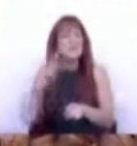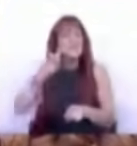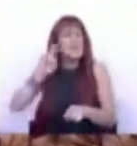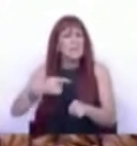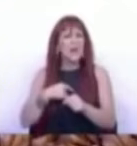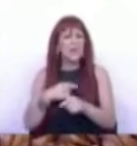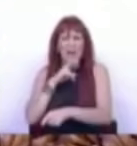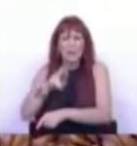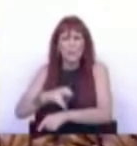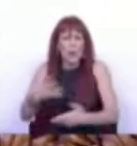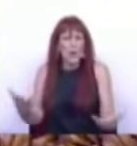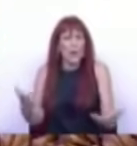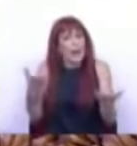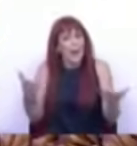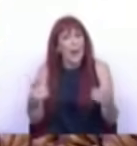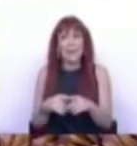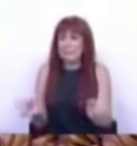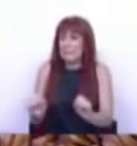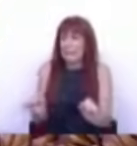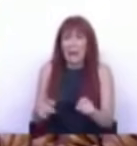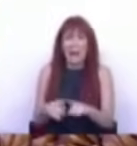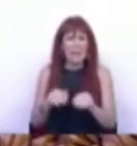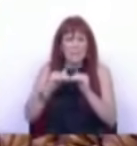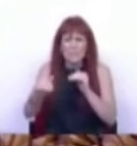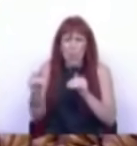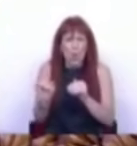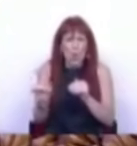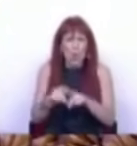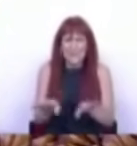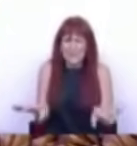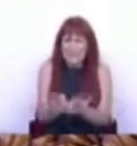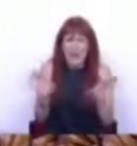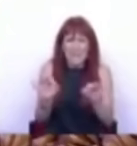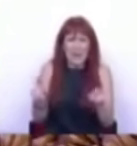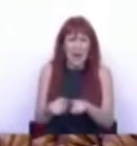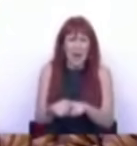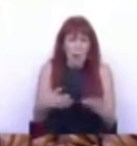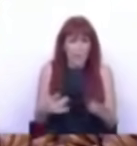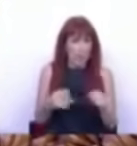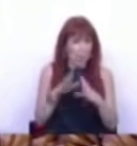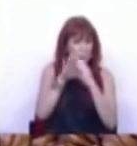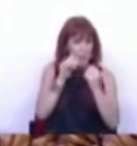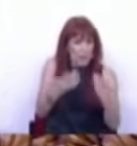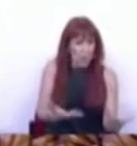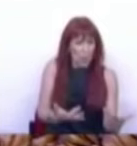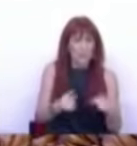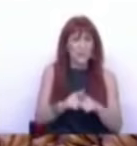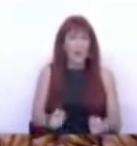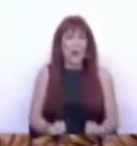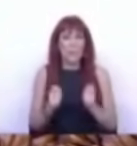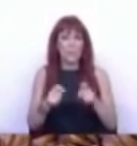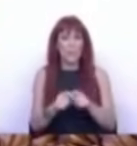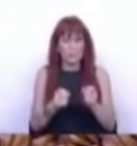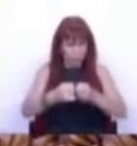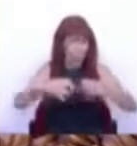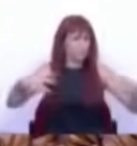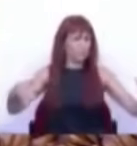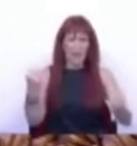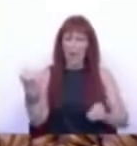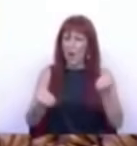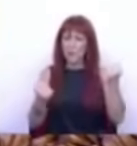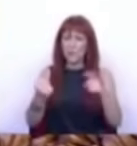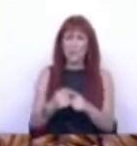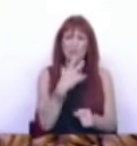essa resposta é em nada sustentável, igual sustentável a ter... Sustentável é giro também. Sustentável é muito bom. Apostar na proliferação de